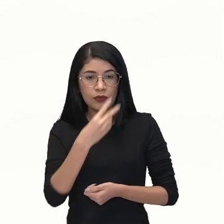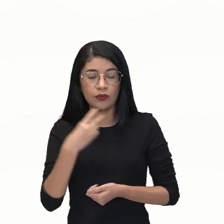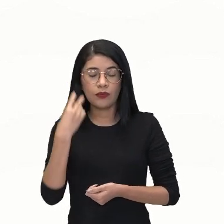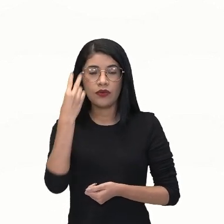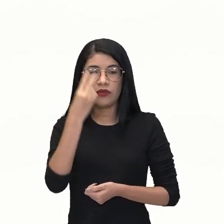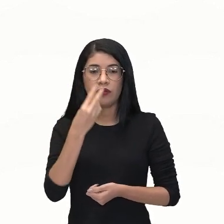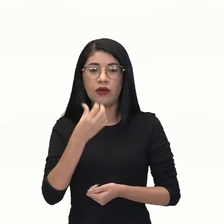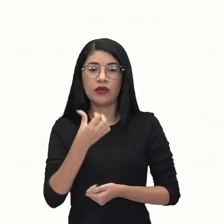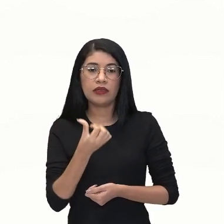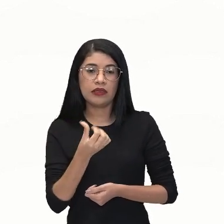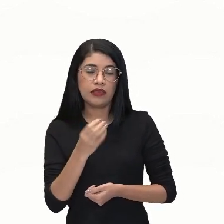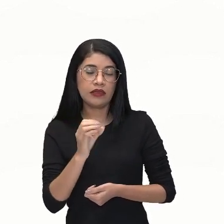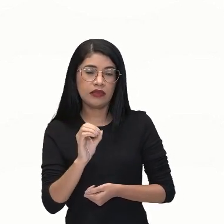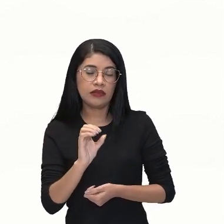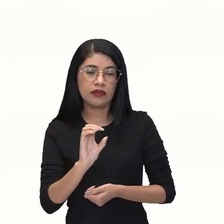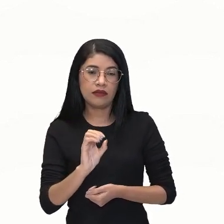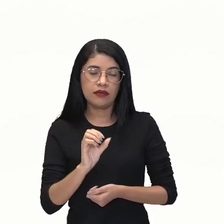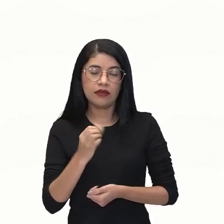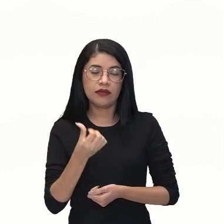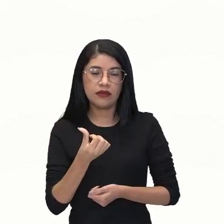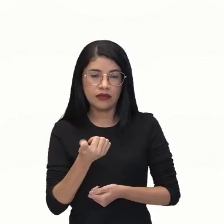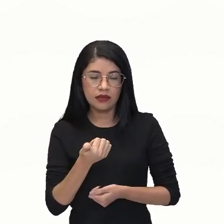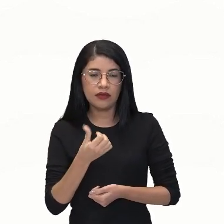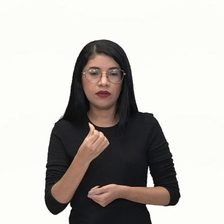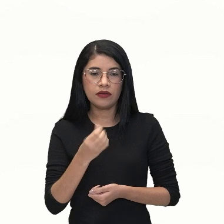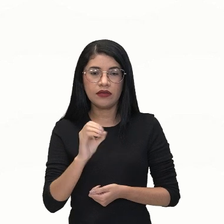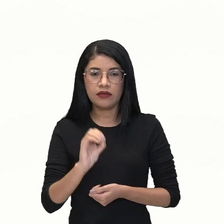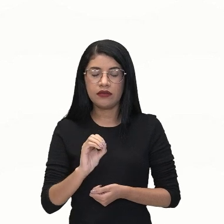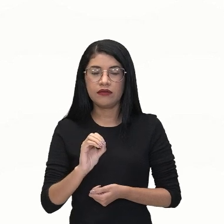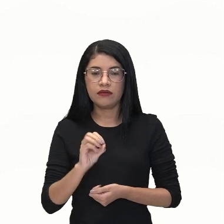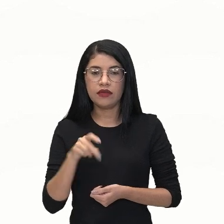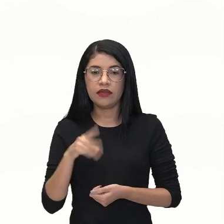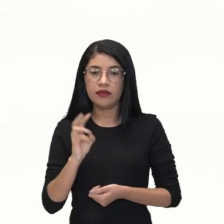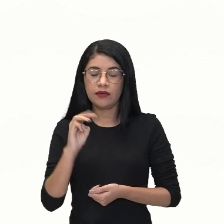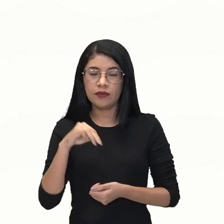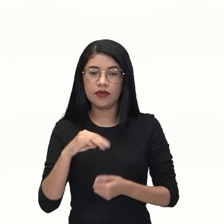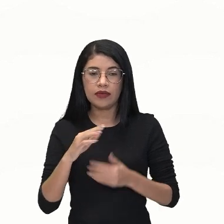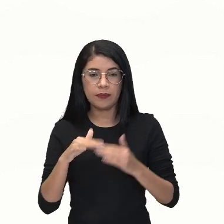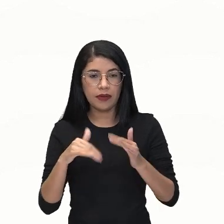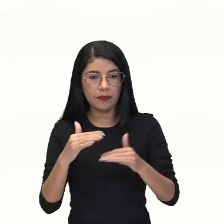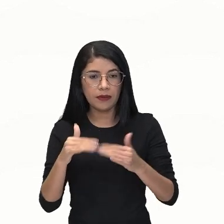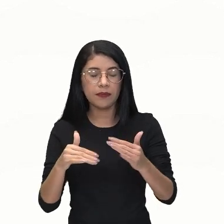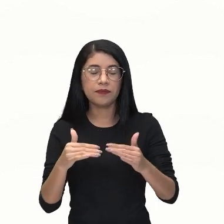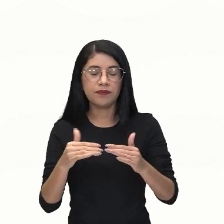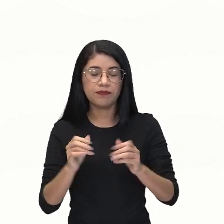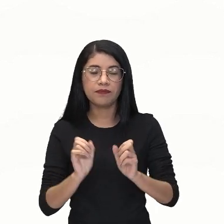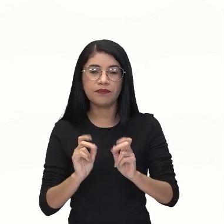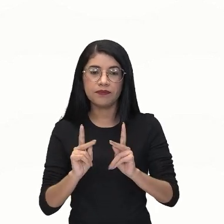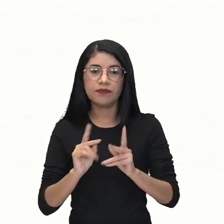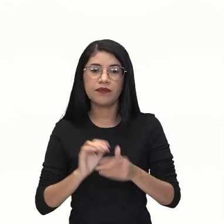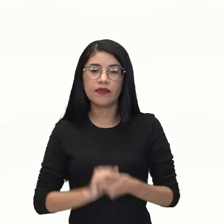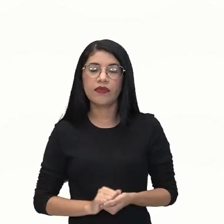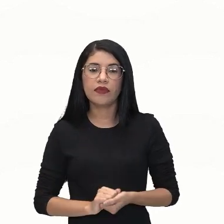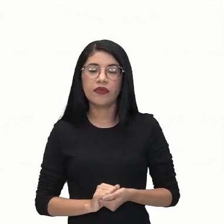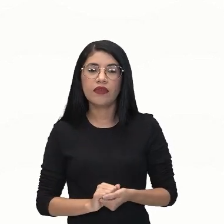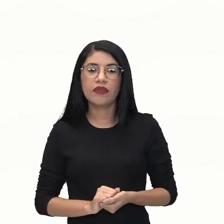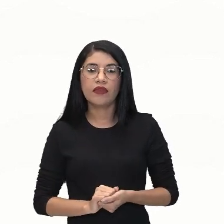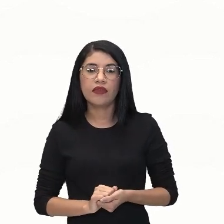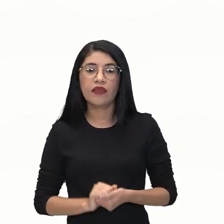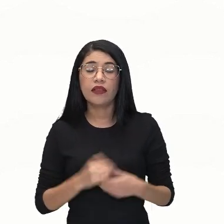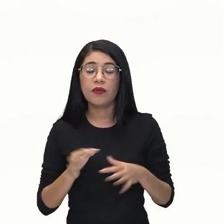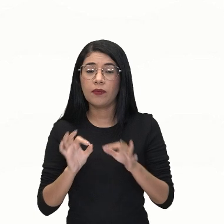percorrer 160 quilômetros. E assim sucessivamente. Ou seja, essa